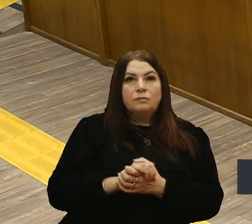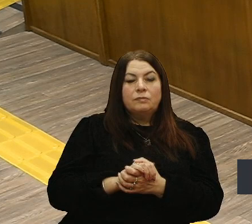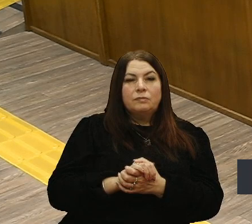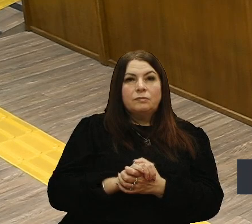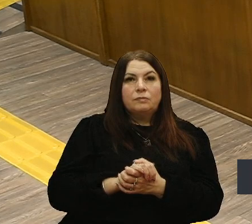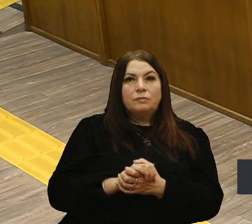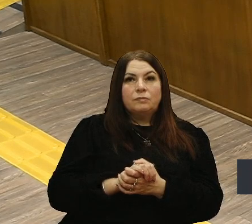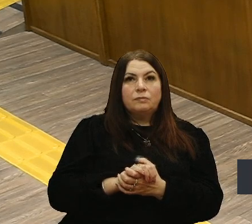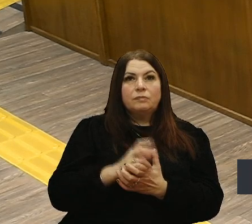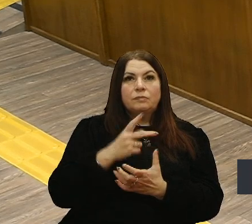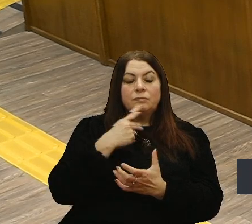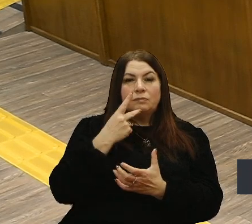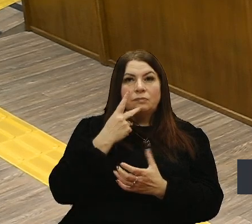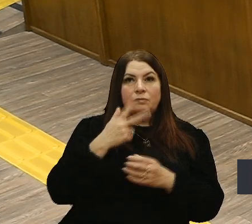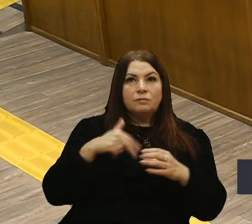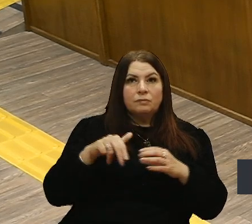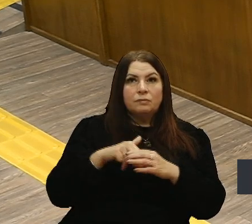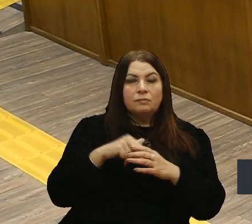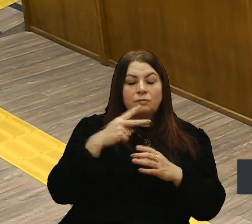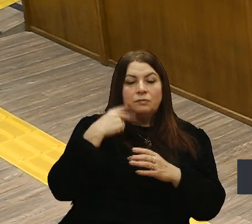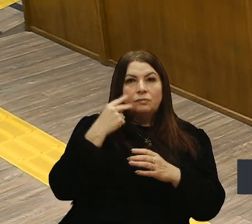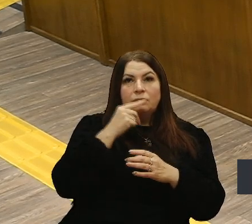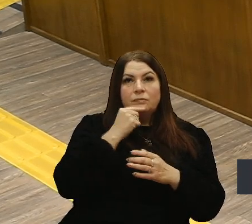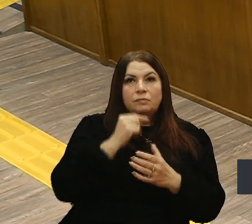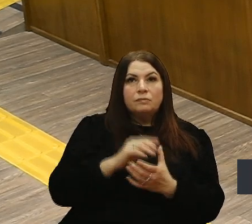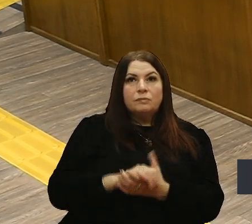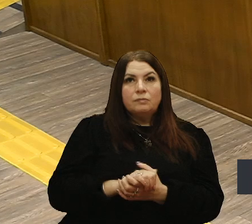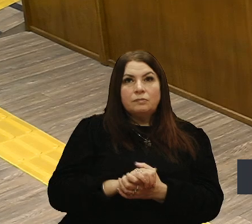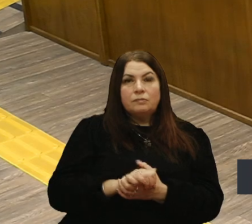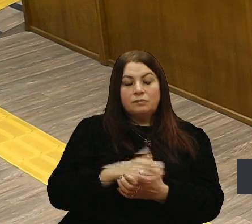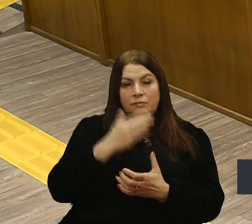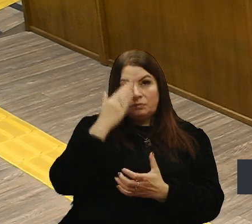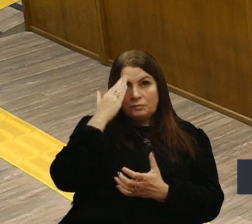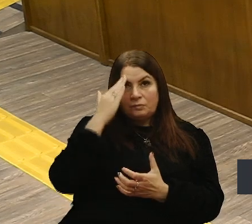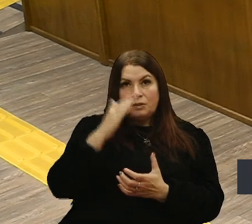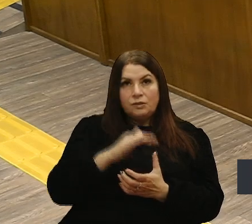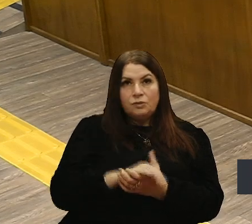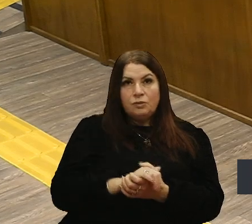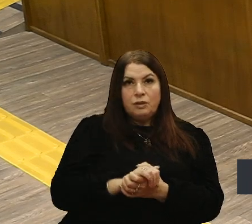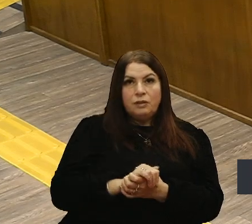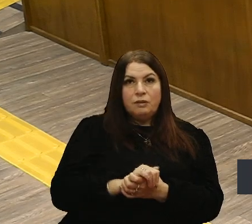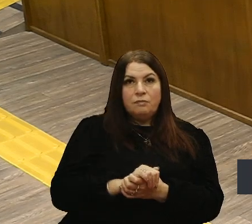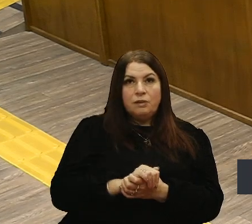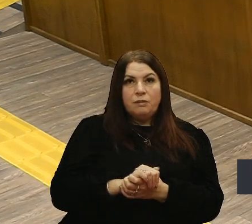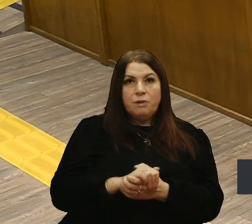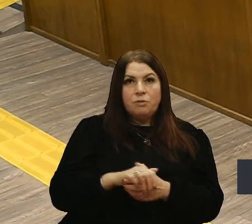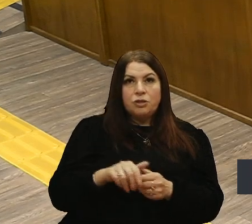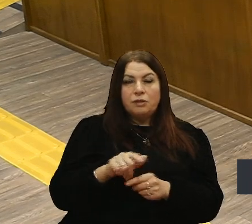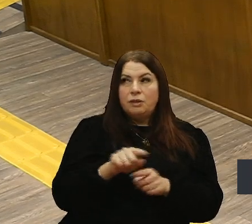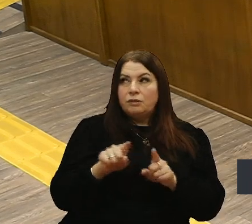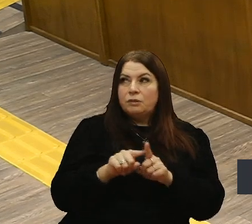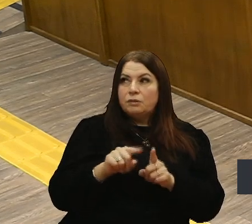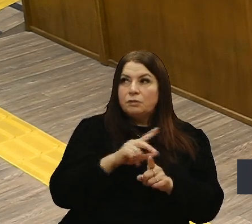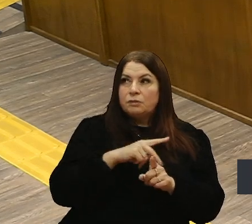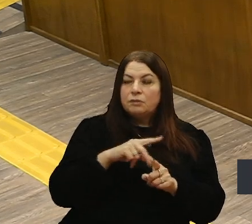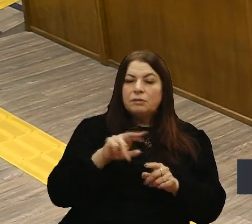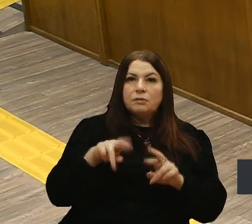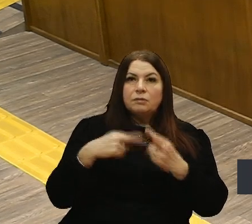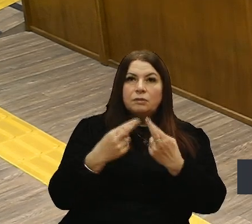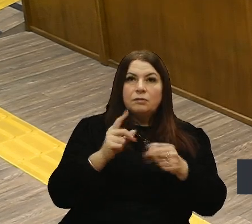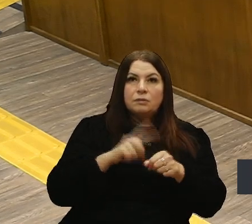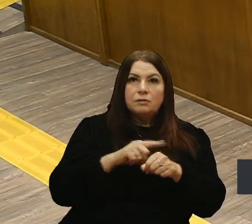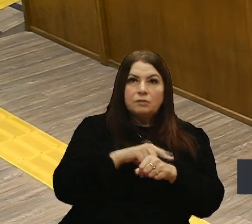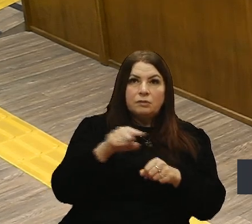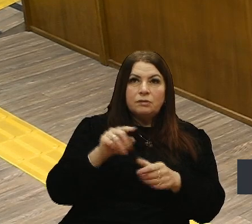agora com a fala da tribuna, vereador João Messa. Obrigado, presidente Lucas, que preside a sessão nesse momento.